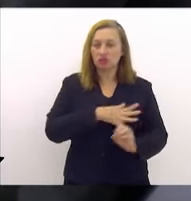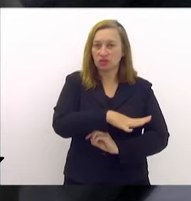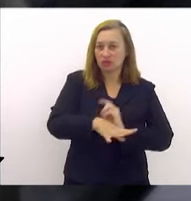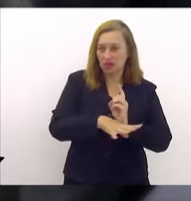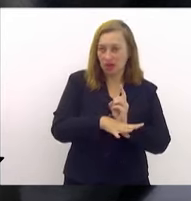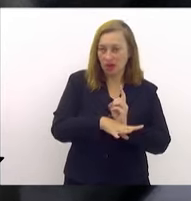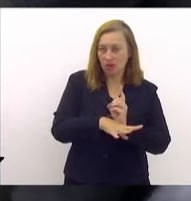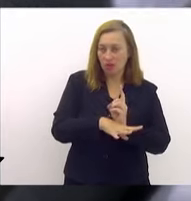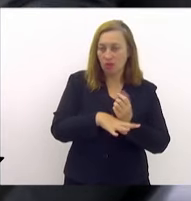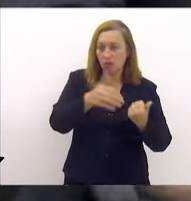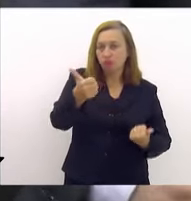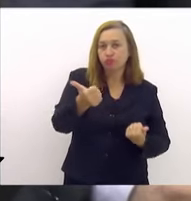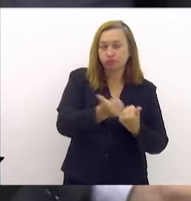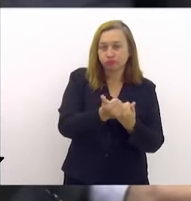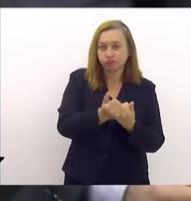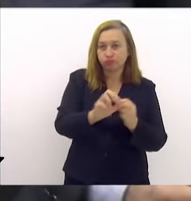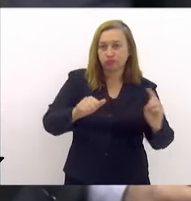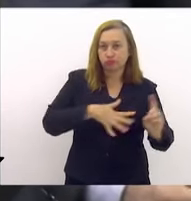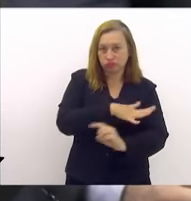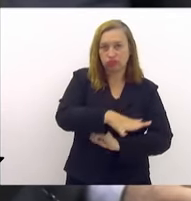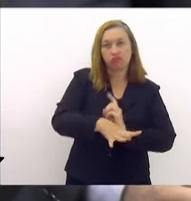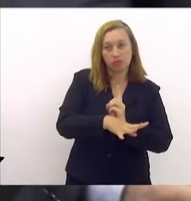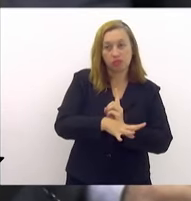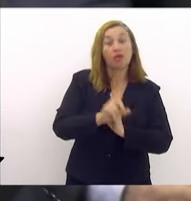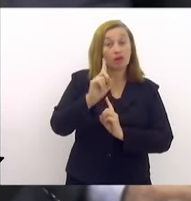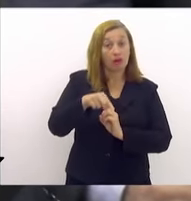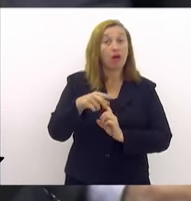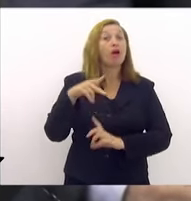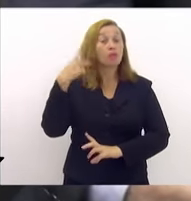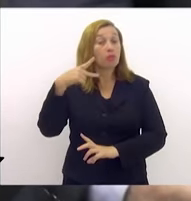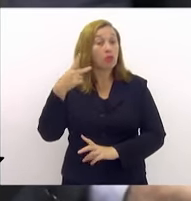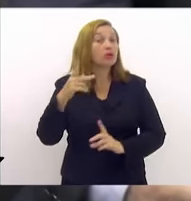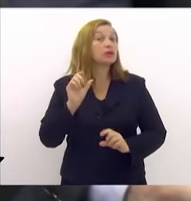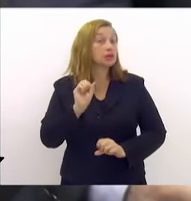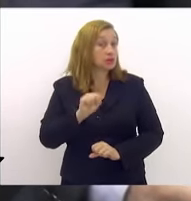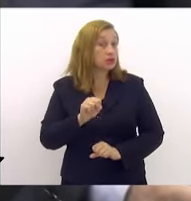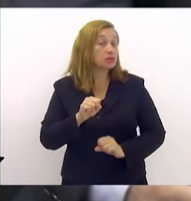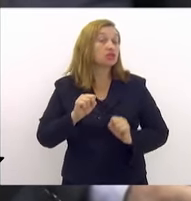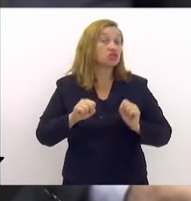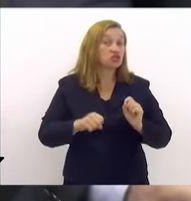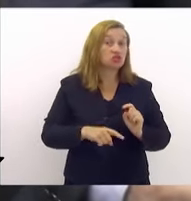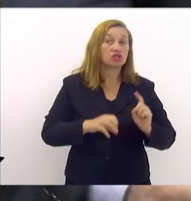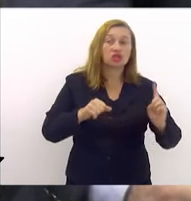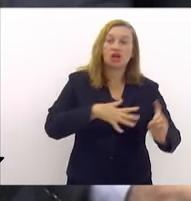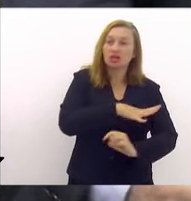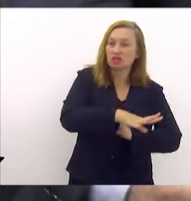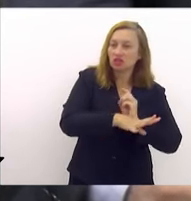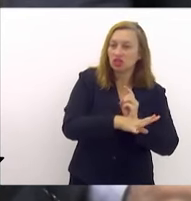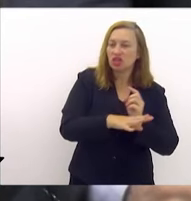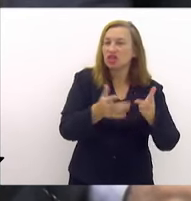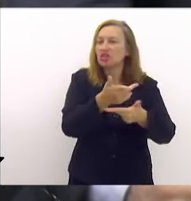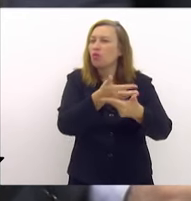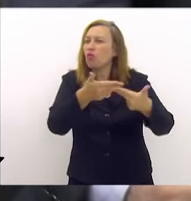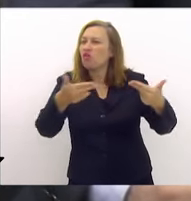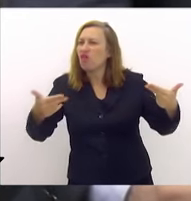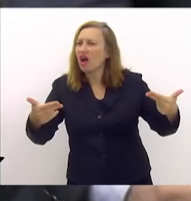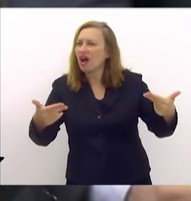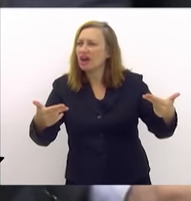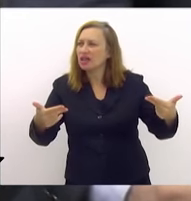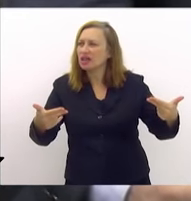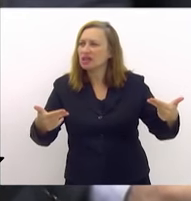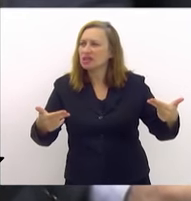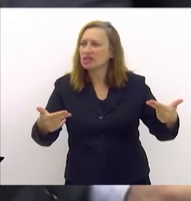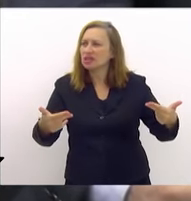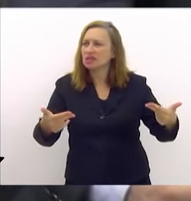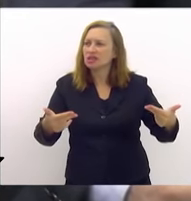assistência social, que é a política, né, de assistência mesmo, né, que são várias